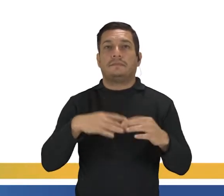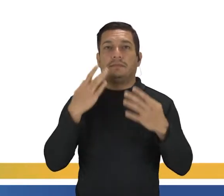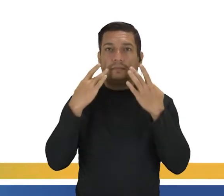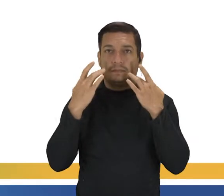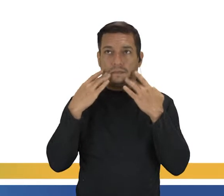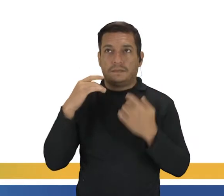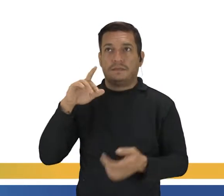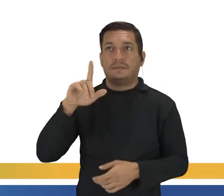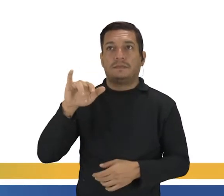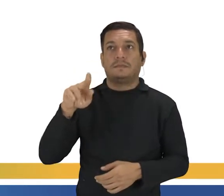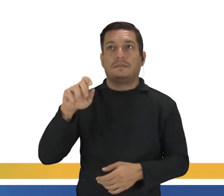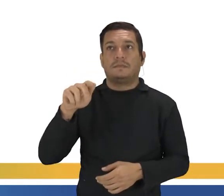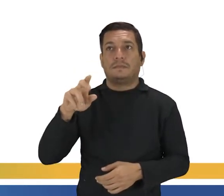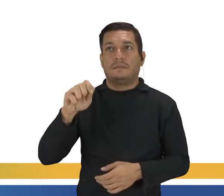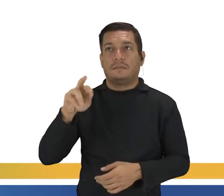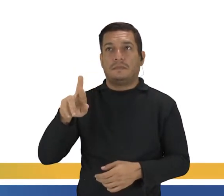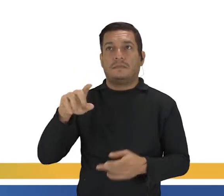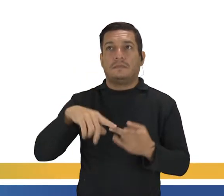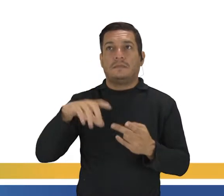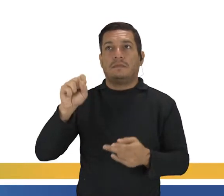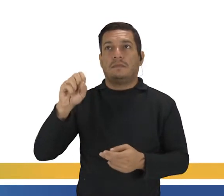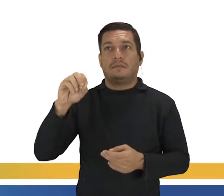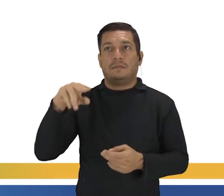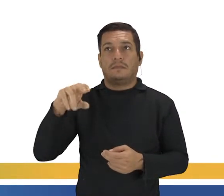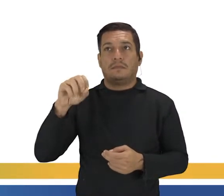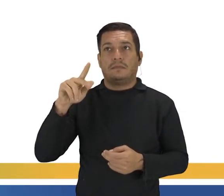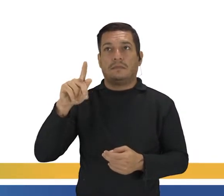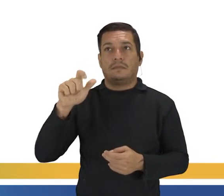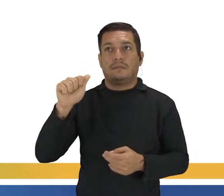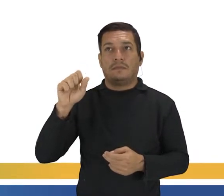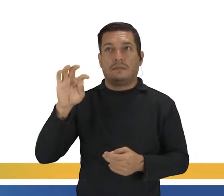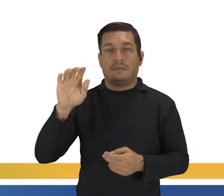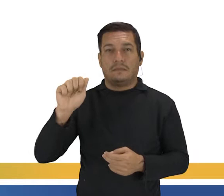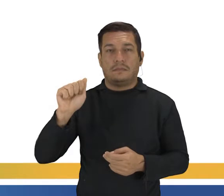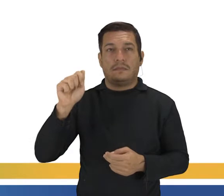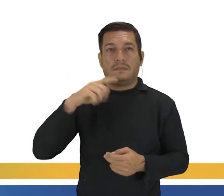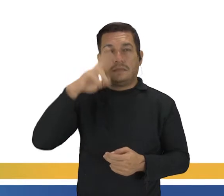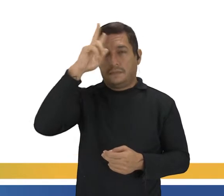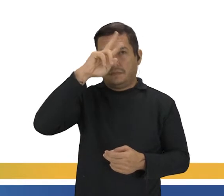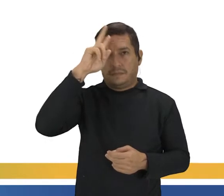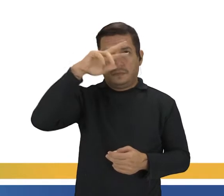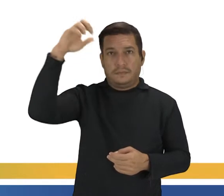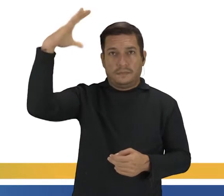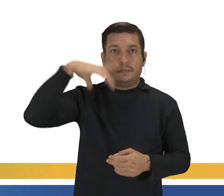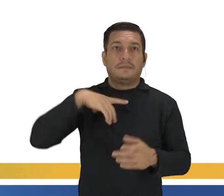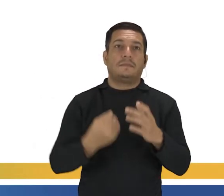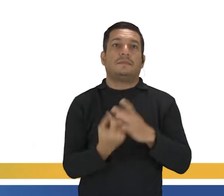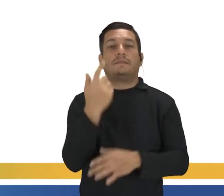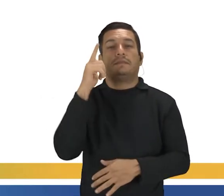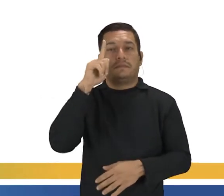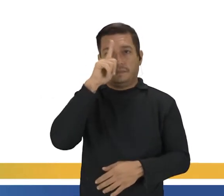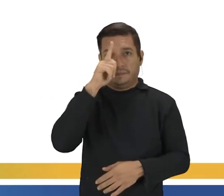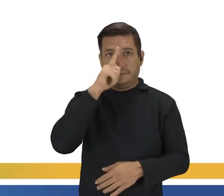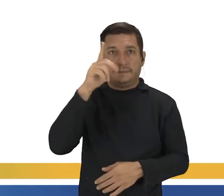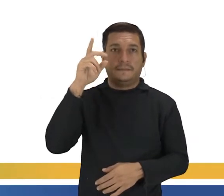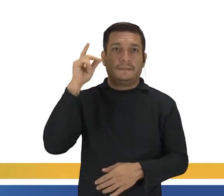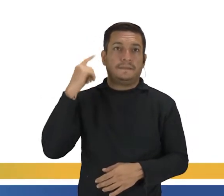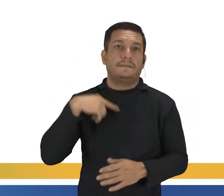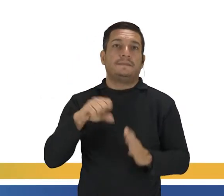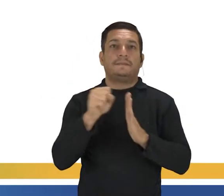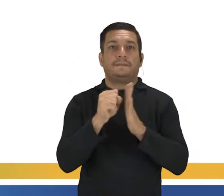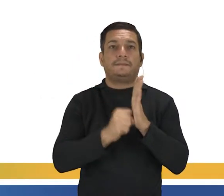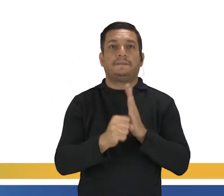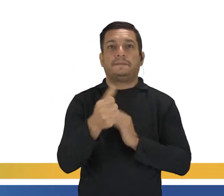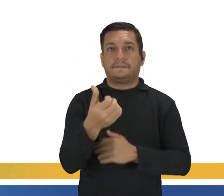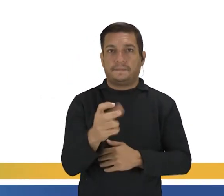o iluminador e o sonoplasta. A história da iluminação tem sua origem na Grécia Antiga, por volta